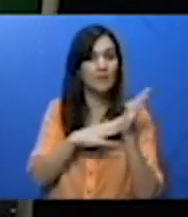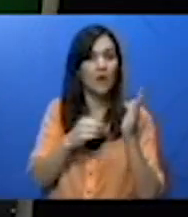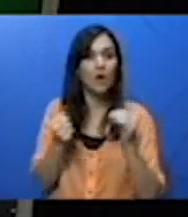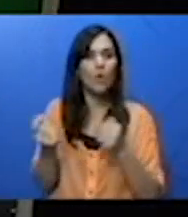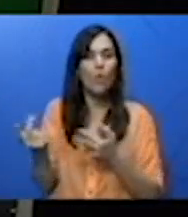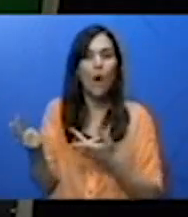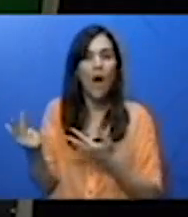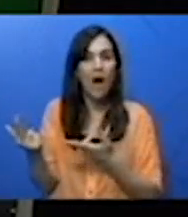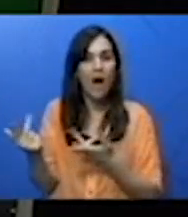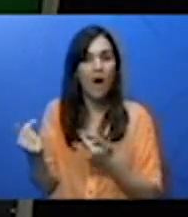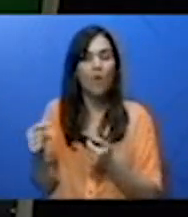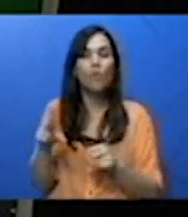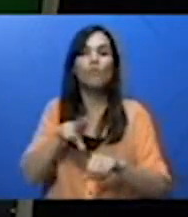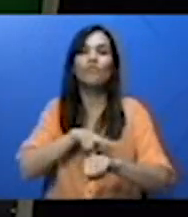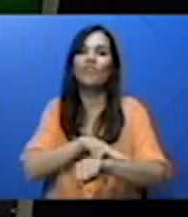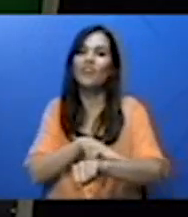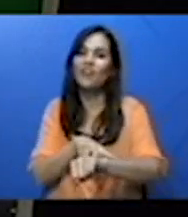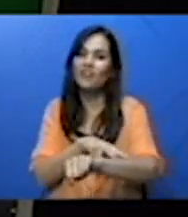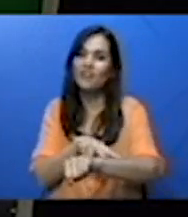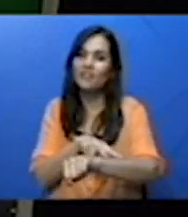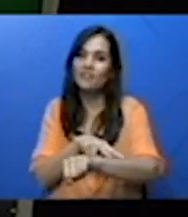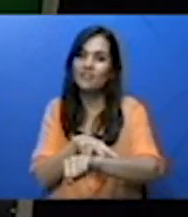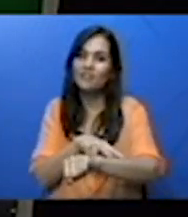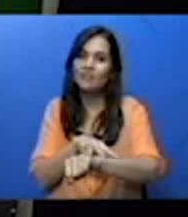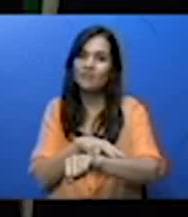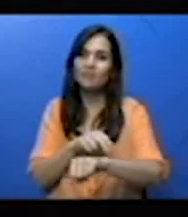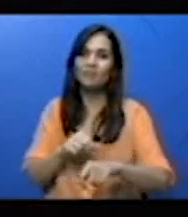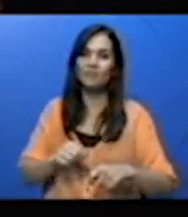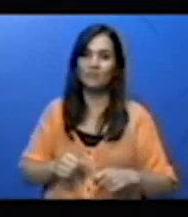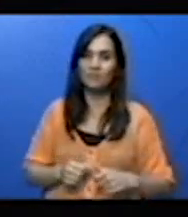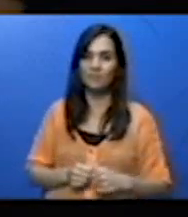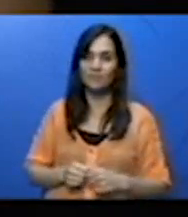Presunçosa, de verde. Acharam?